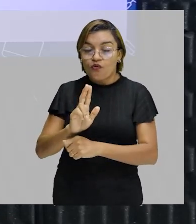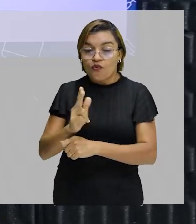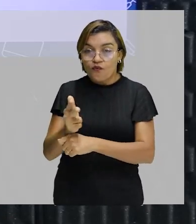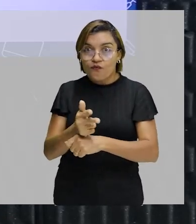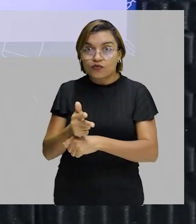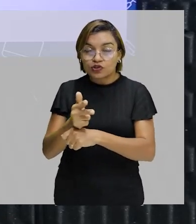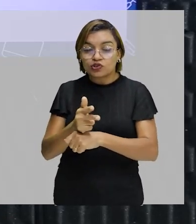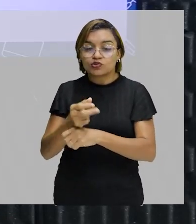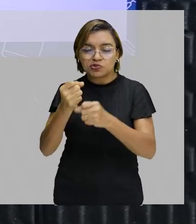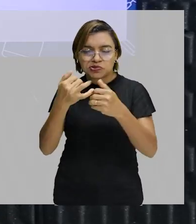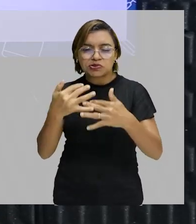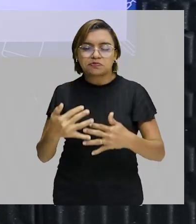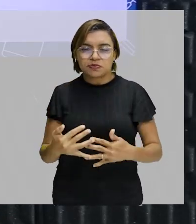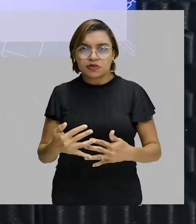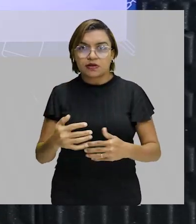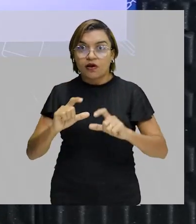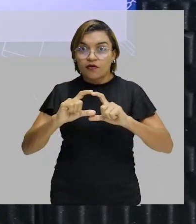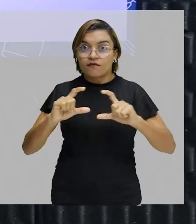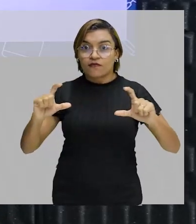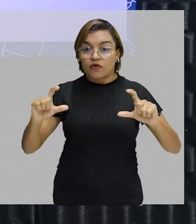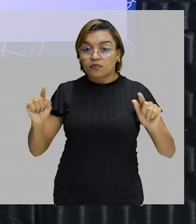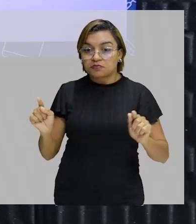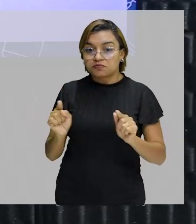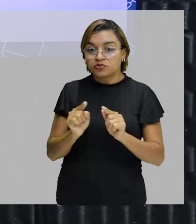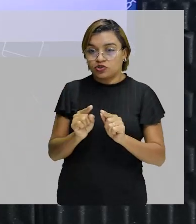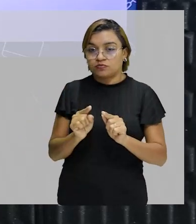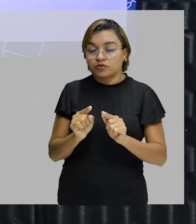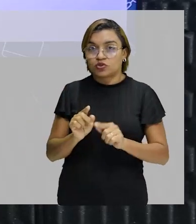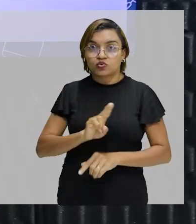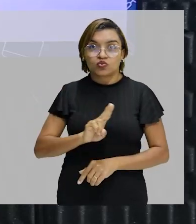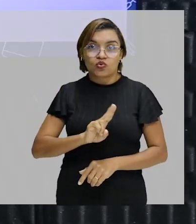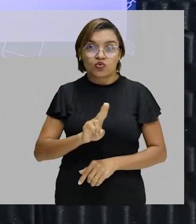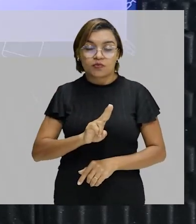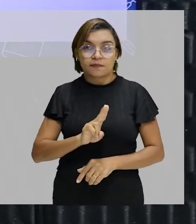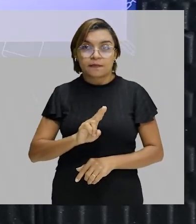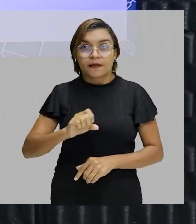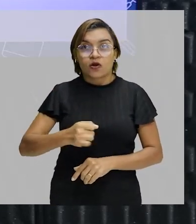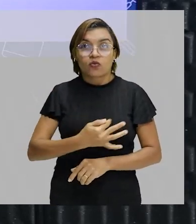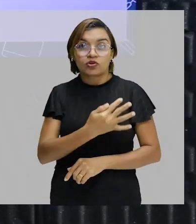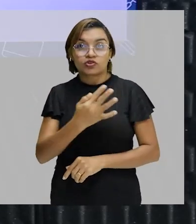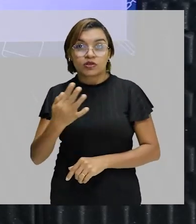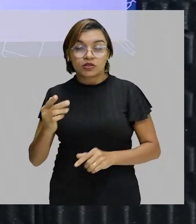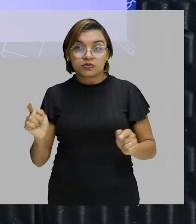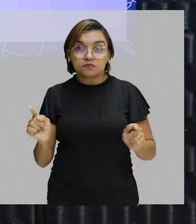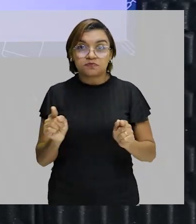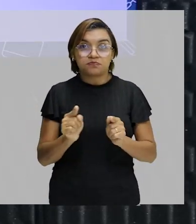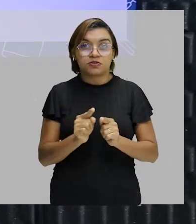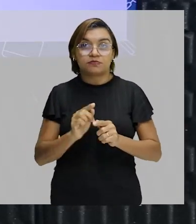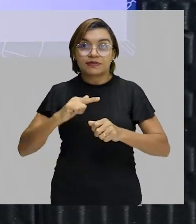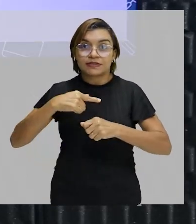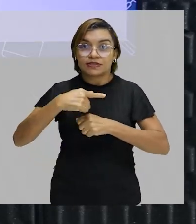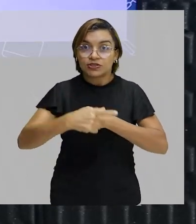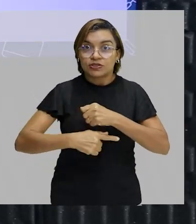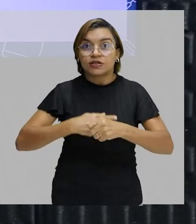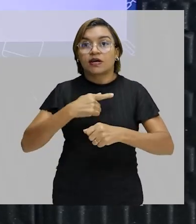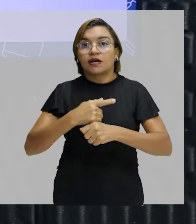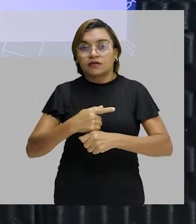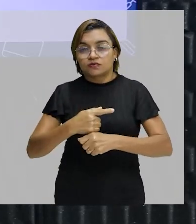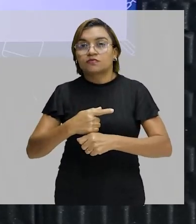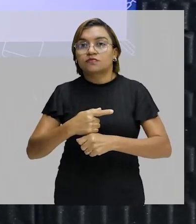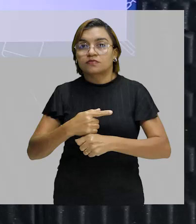sobre a fórmula mínima, que é, o nome já diz, né, a quantidade mínima de átomos para